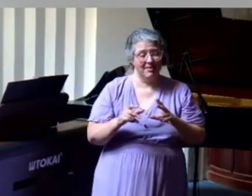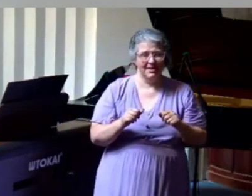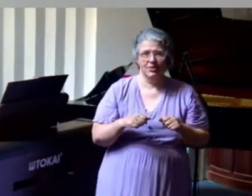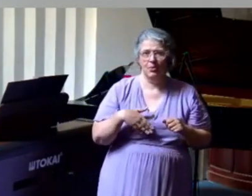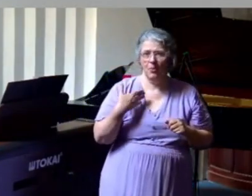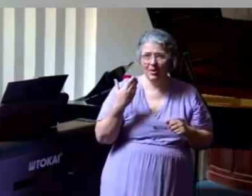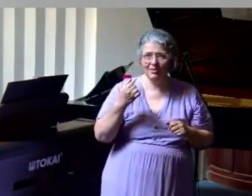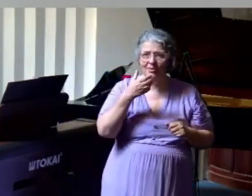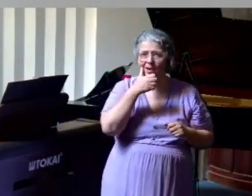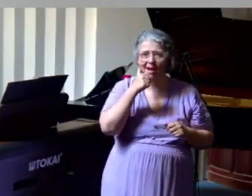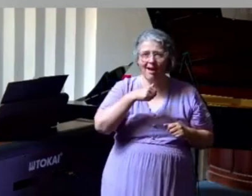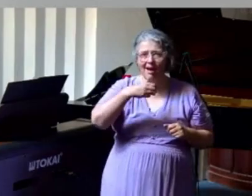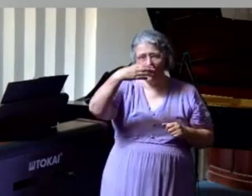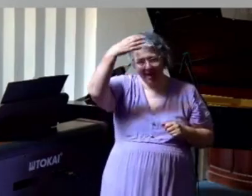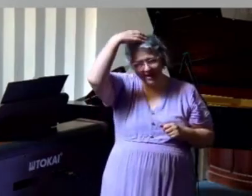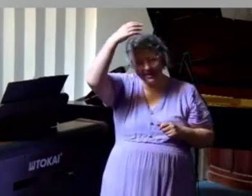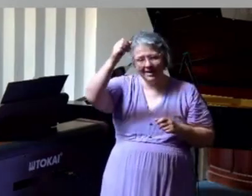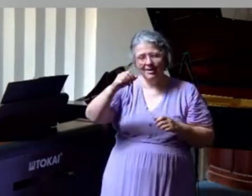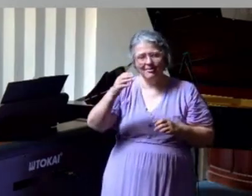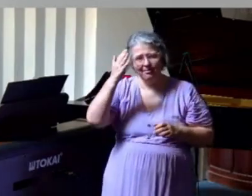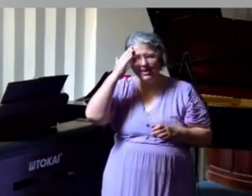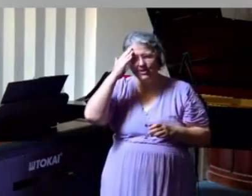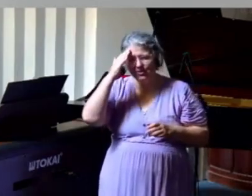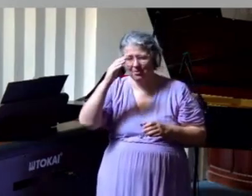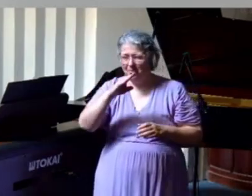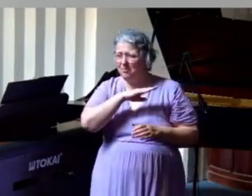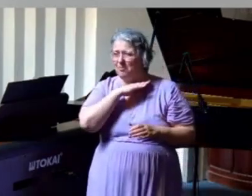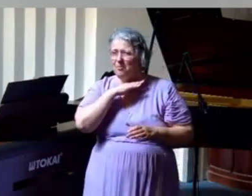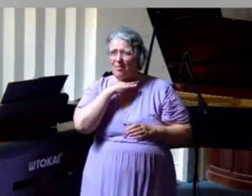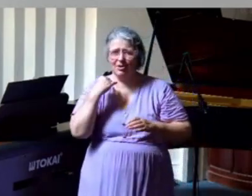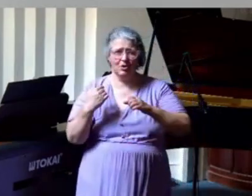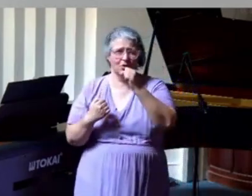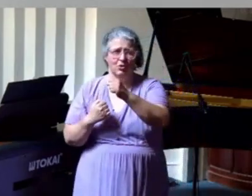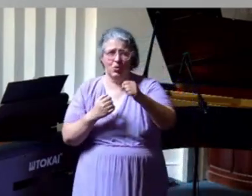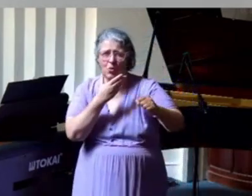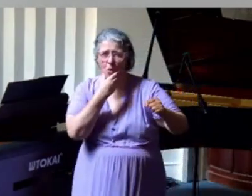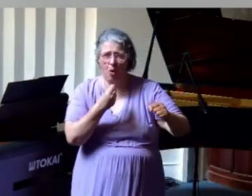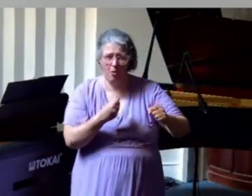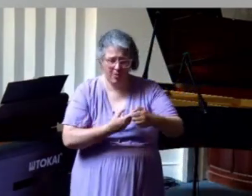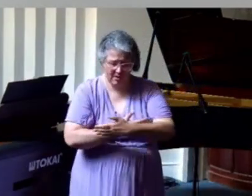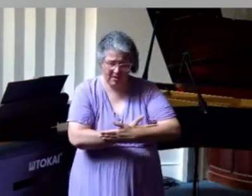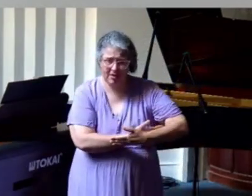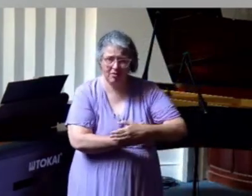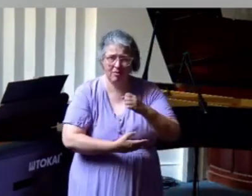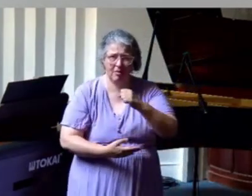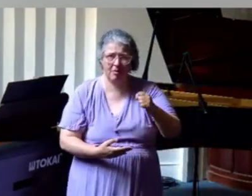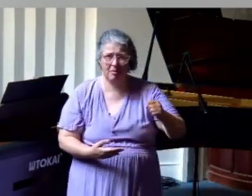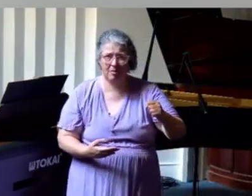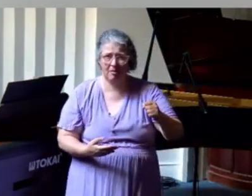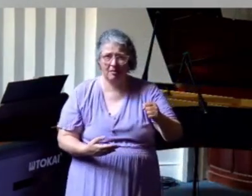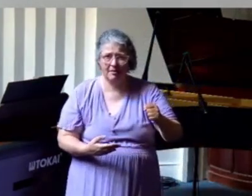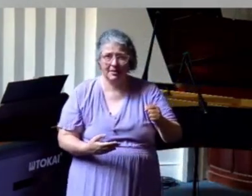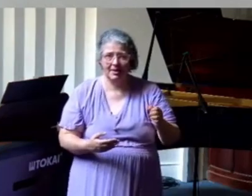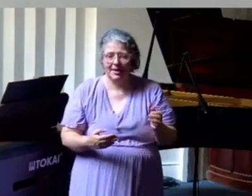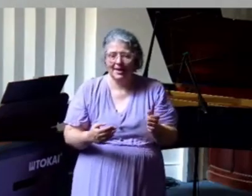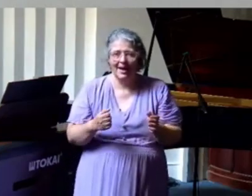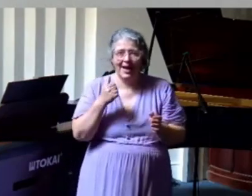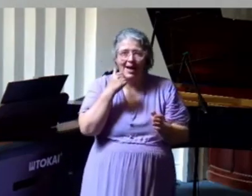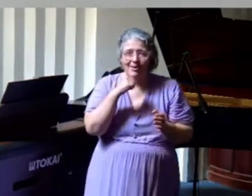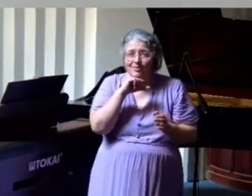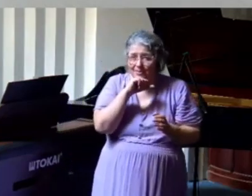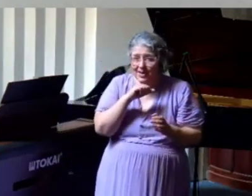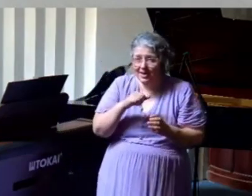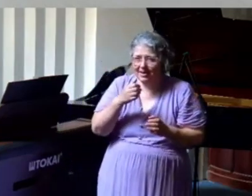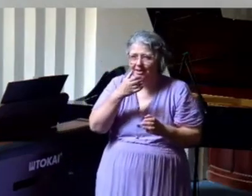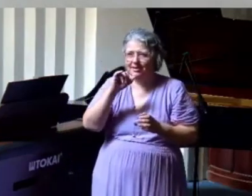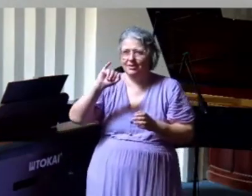sobreviveu. Na verdade, foi preservado por uma mulher que o mantém escondido, até quando ele